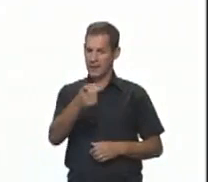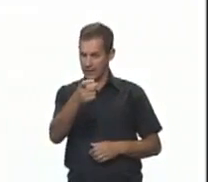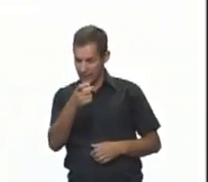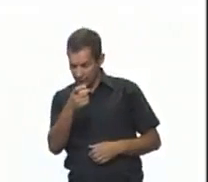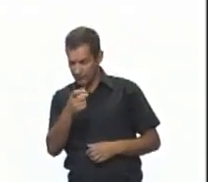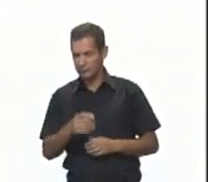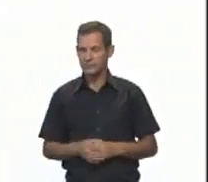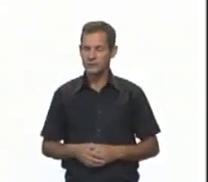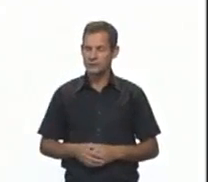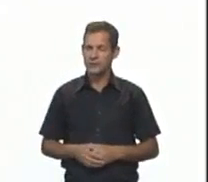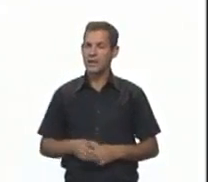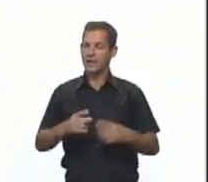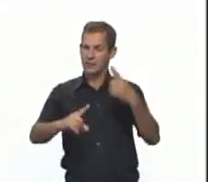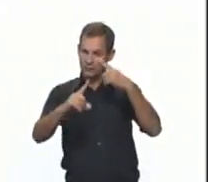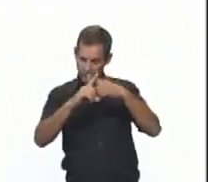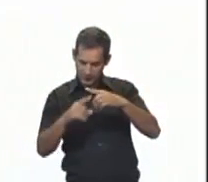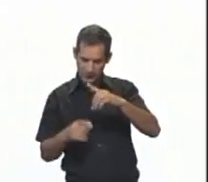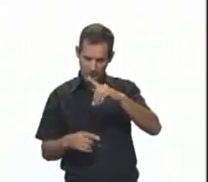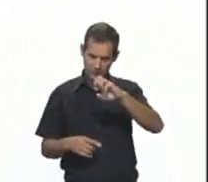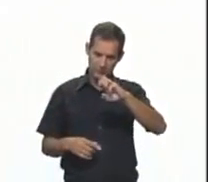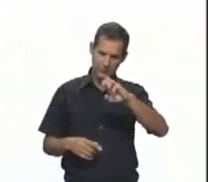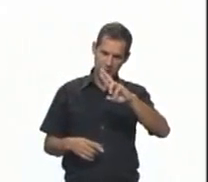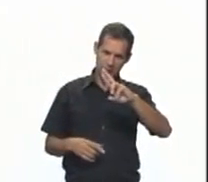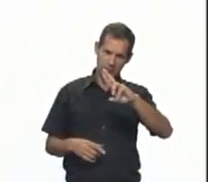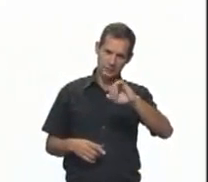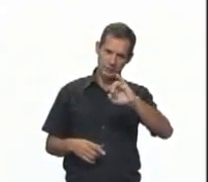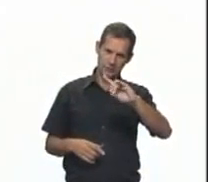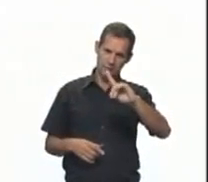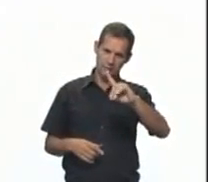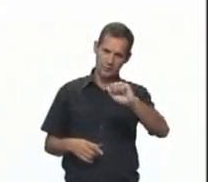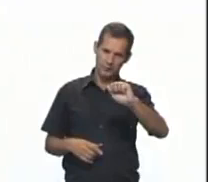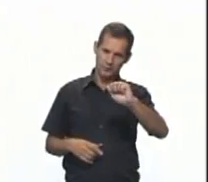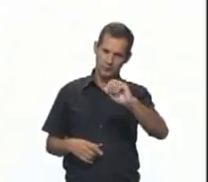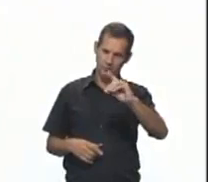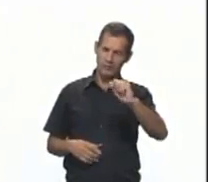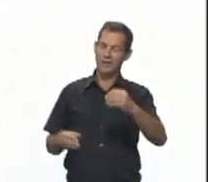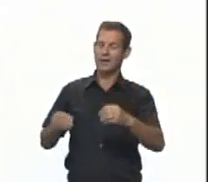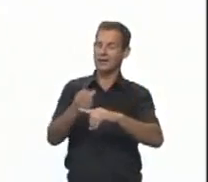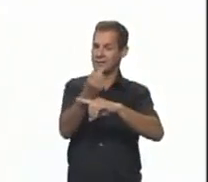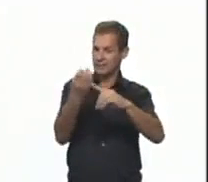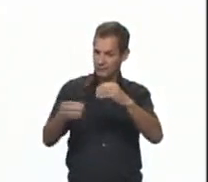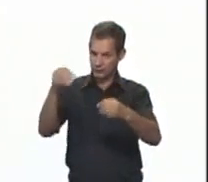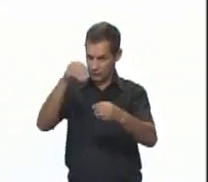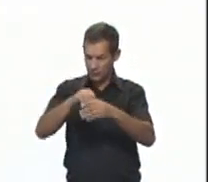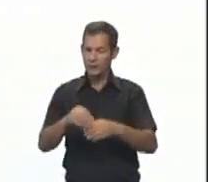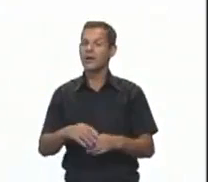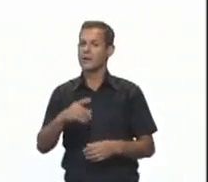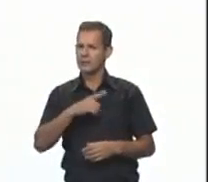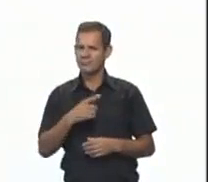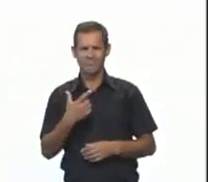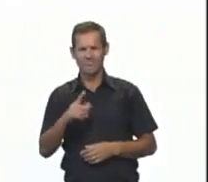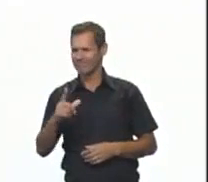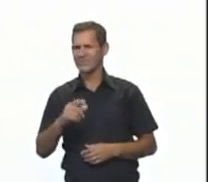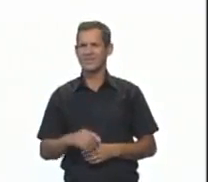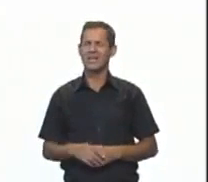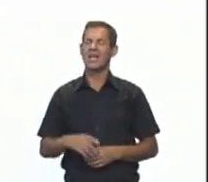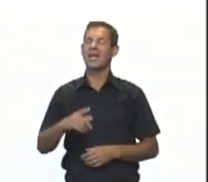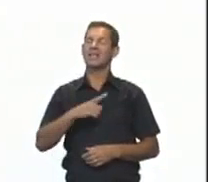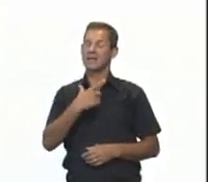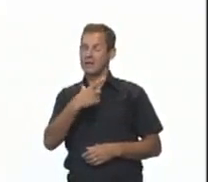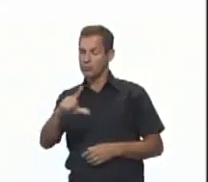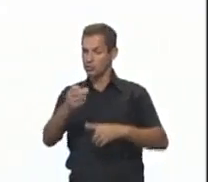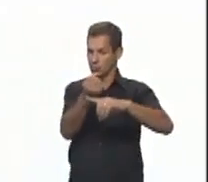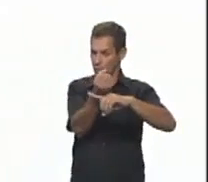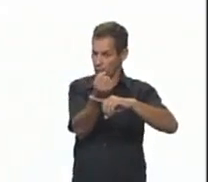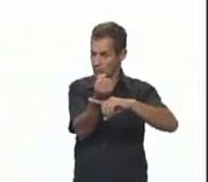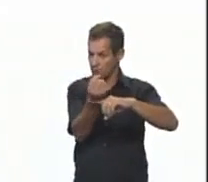vezes a derivada da função de dentro. A gente tem aqui a derivada da função de dentro? Não, a gente tem uma